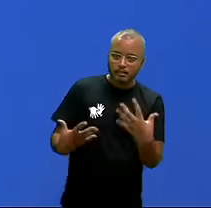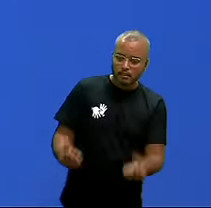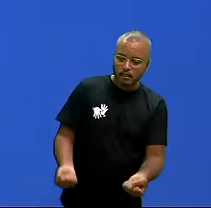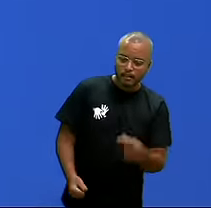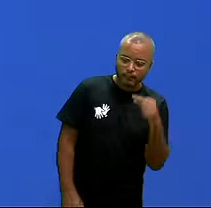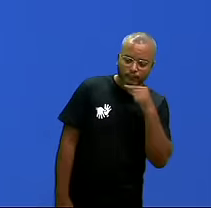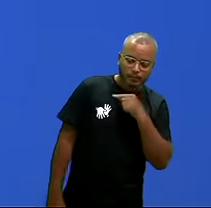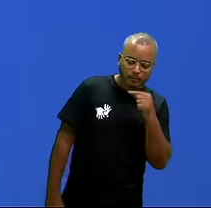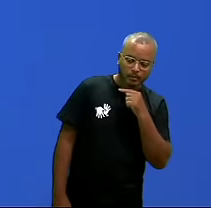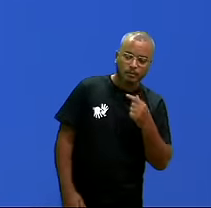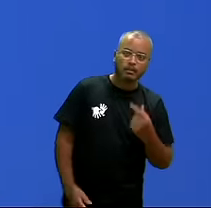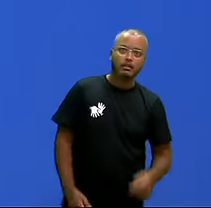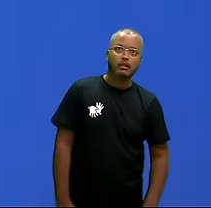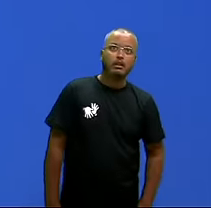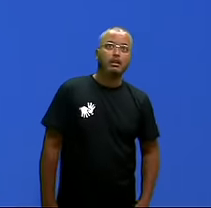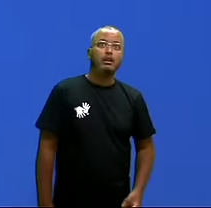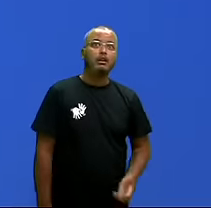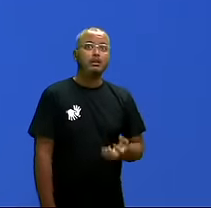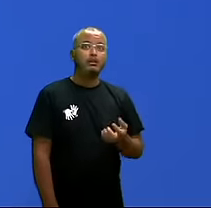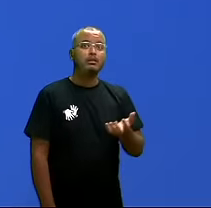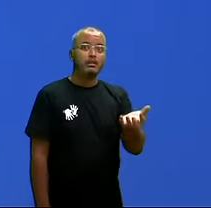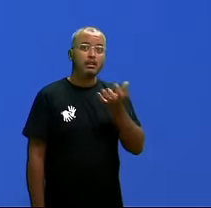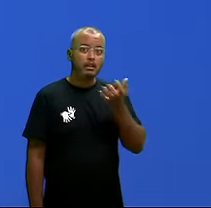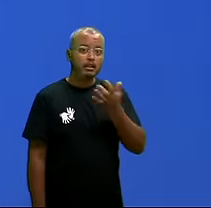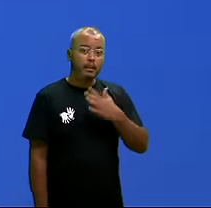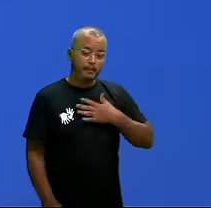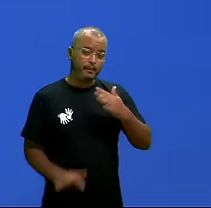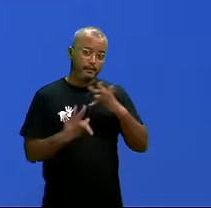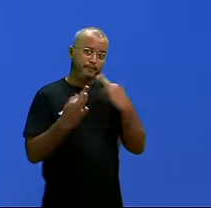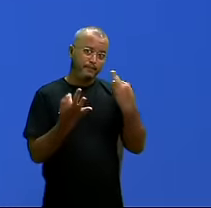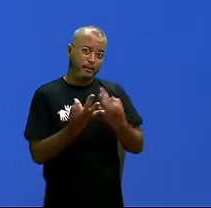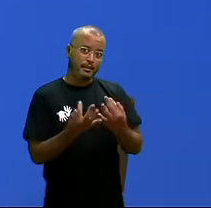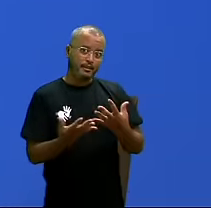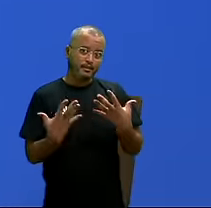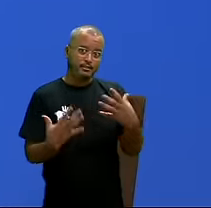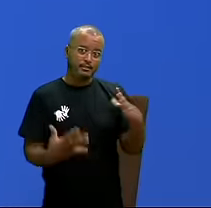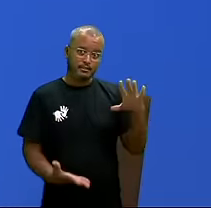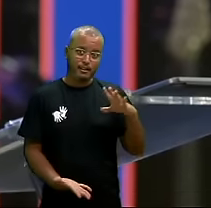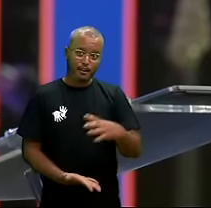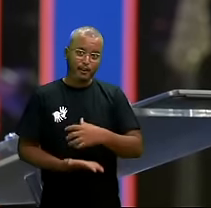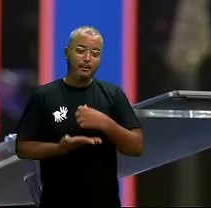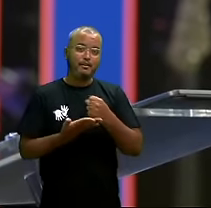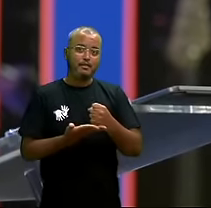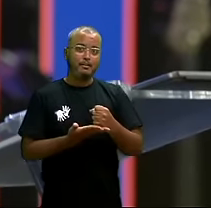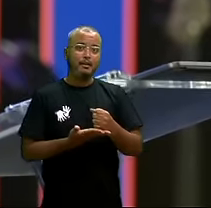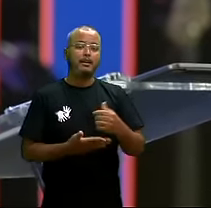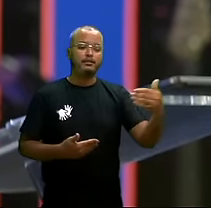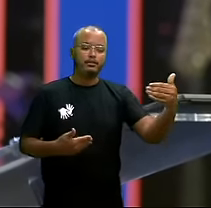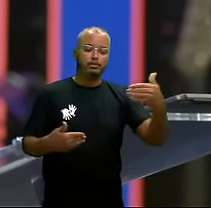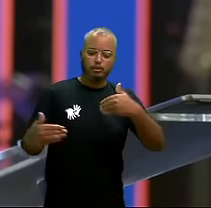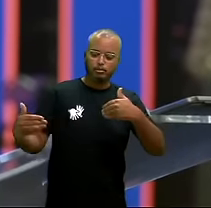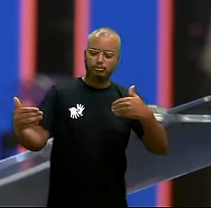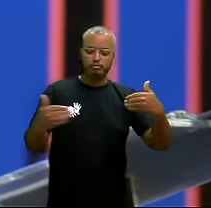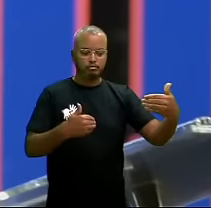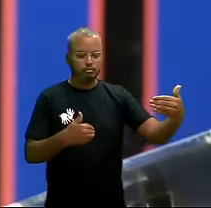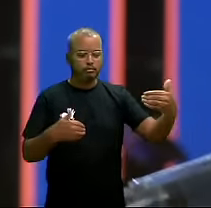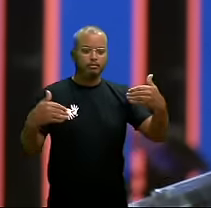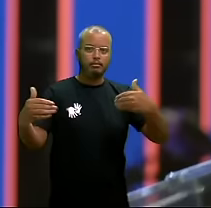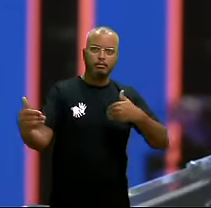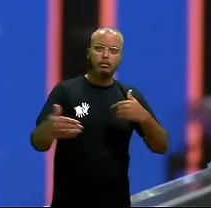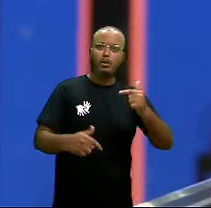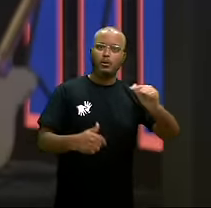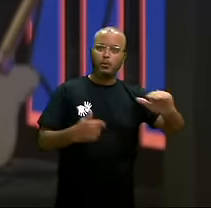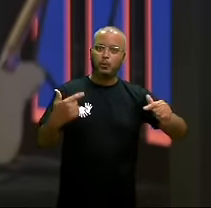chegou você. Aí chegou a tua família. Aí chegou teus amigos. Aí Deus falou,